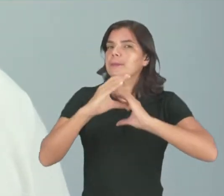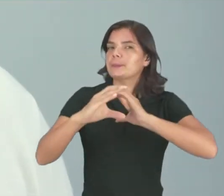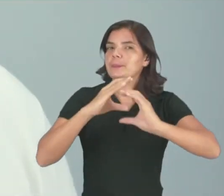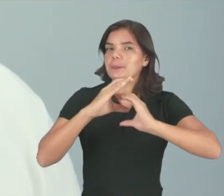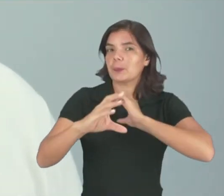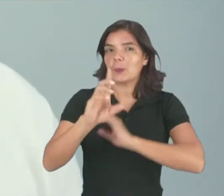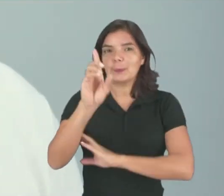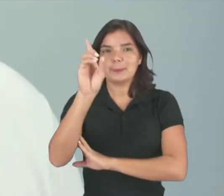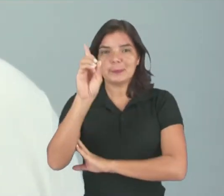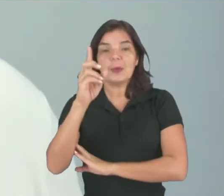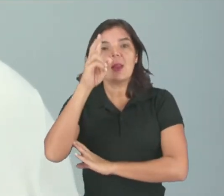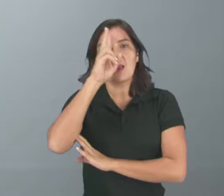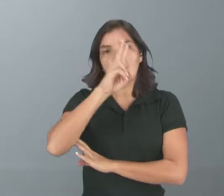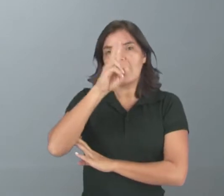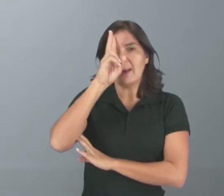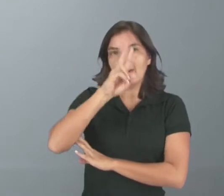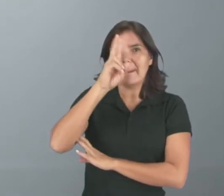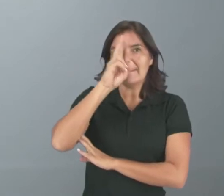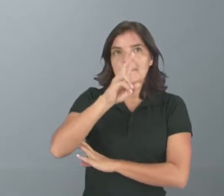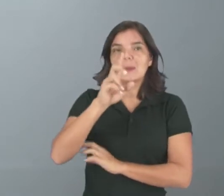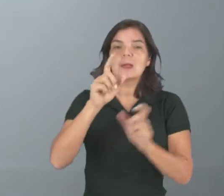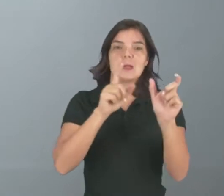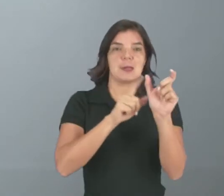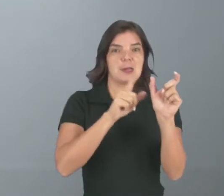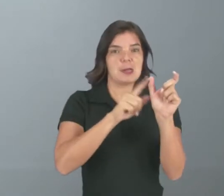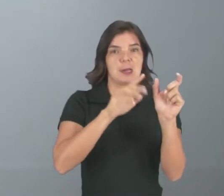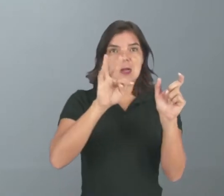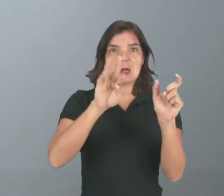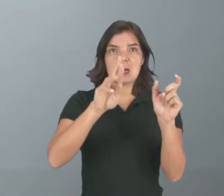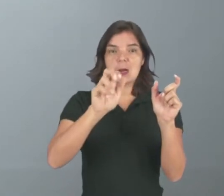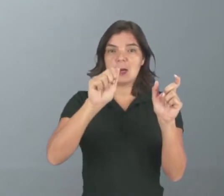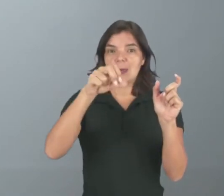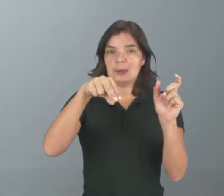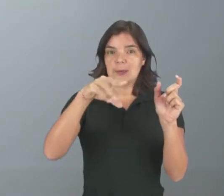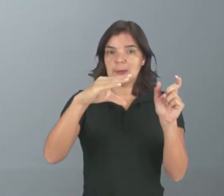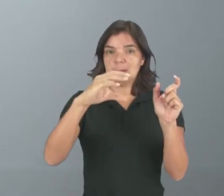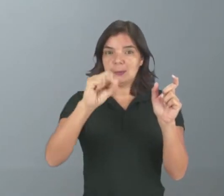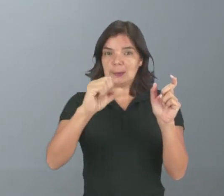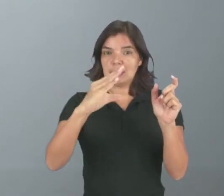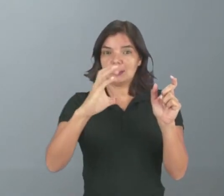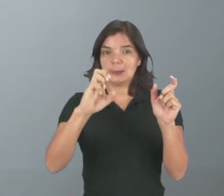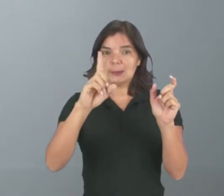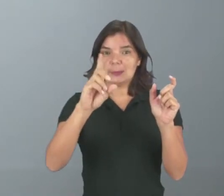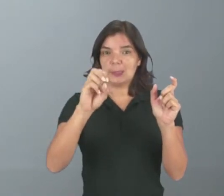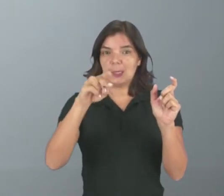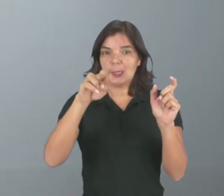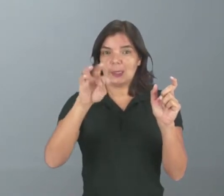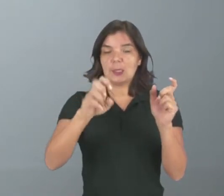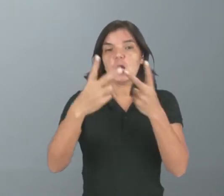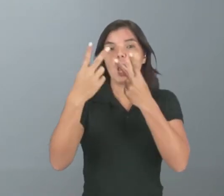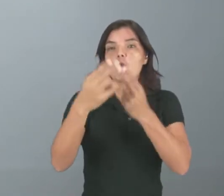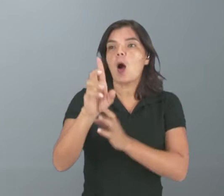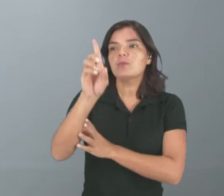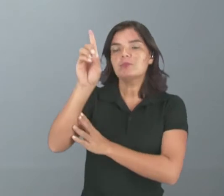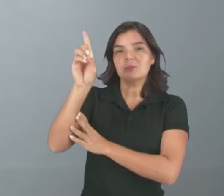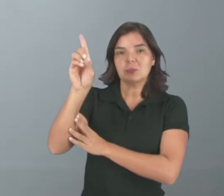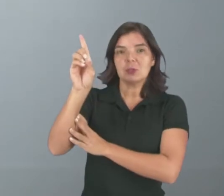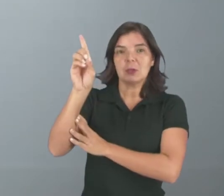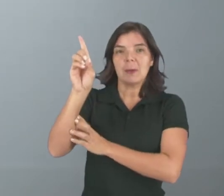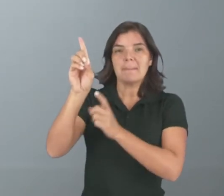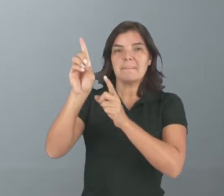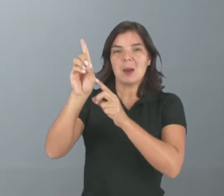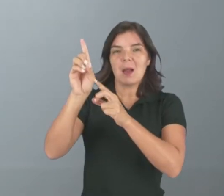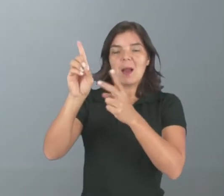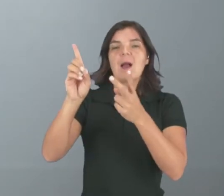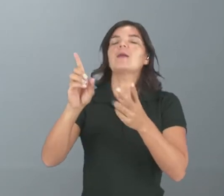com o transcendente. Lembrando que esse conceito de transcendente é o mesmo que Deus. Então, para não ficar